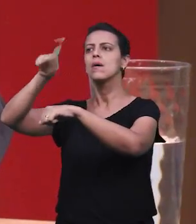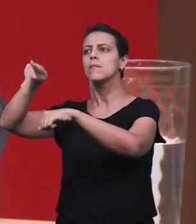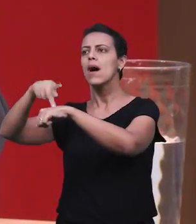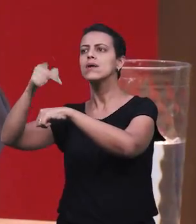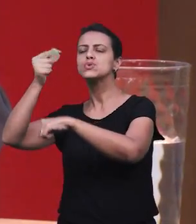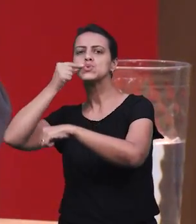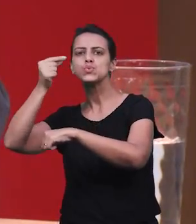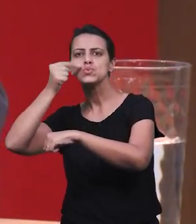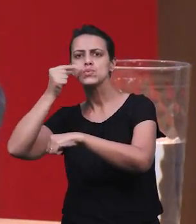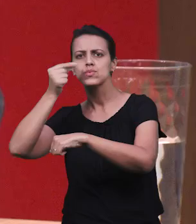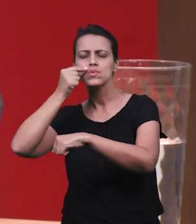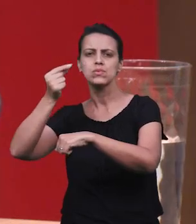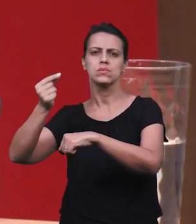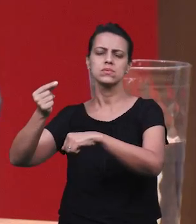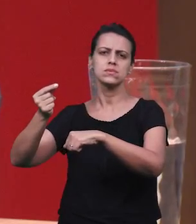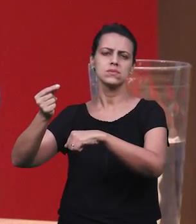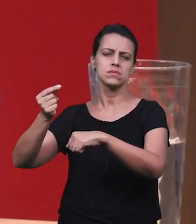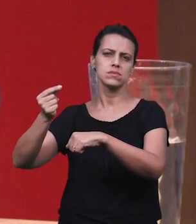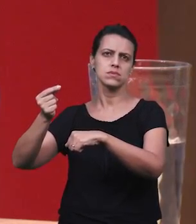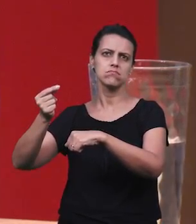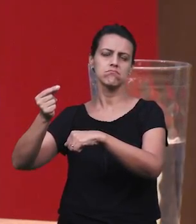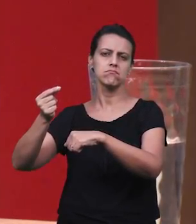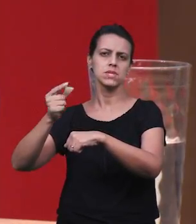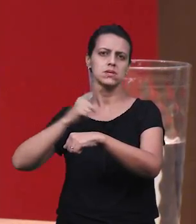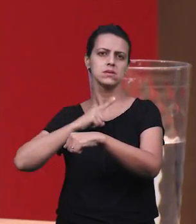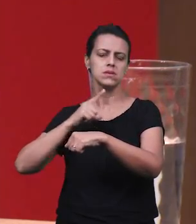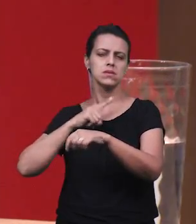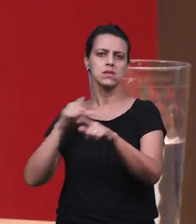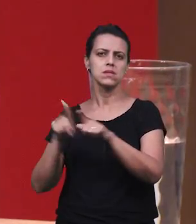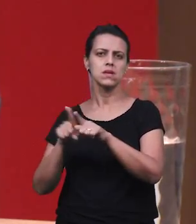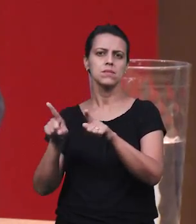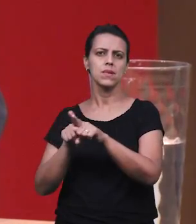recebemos grupo do